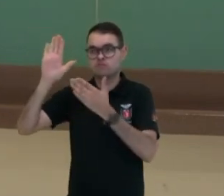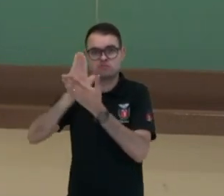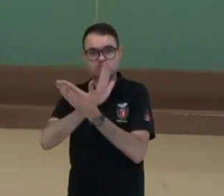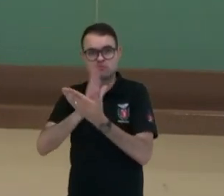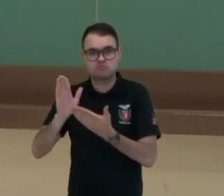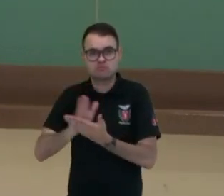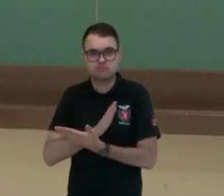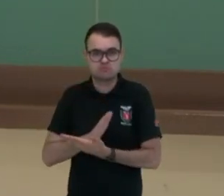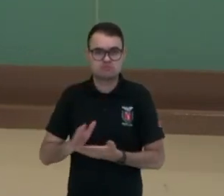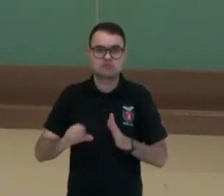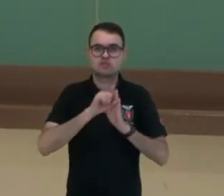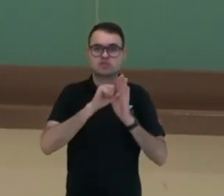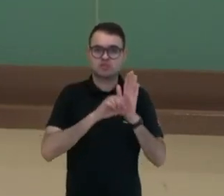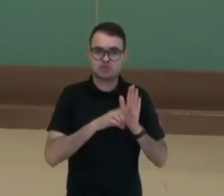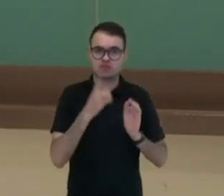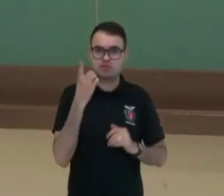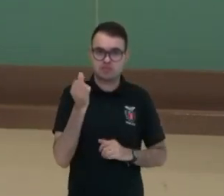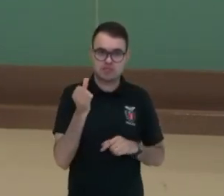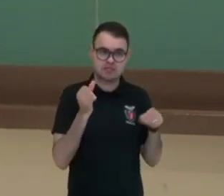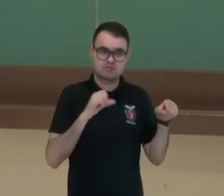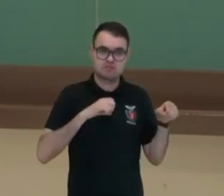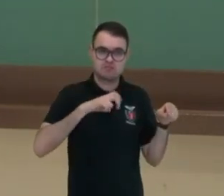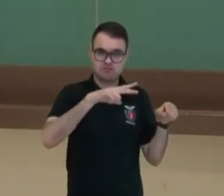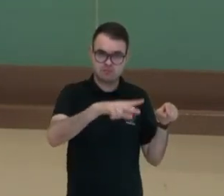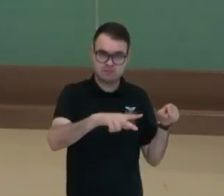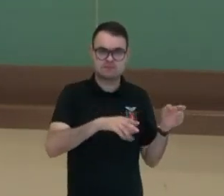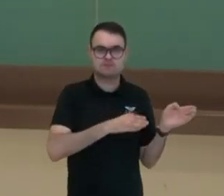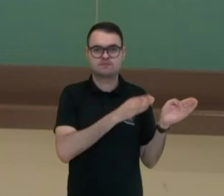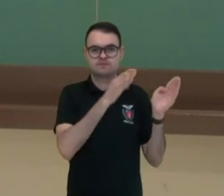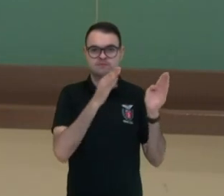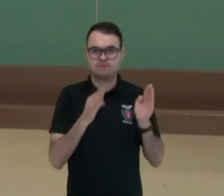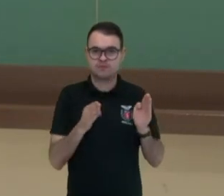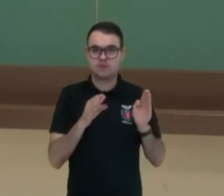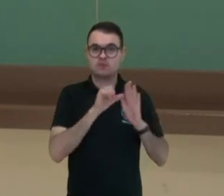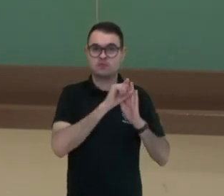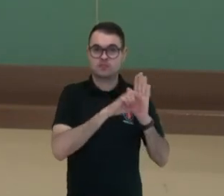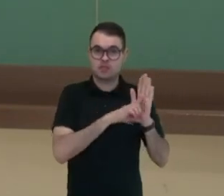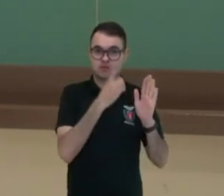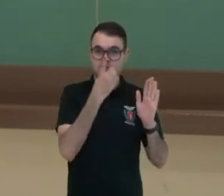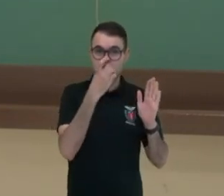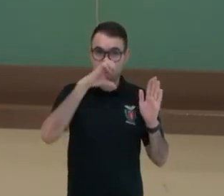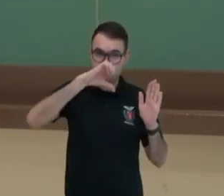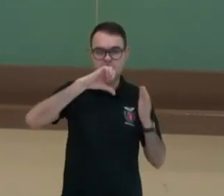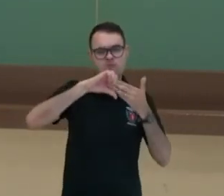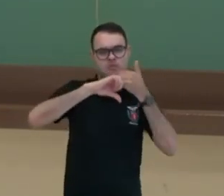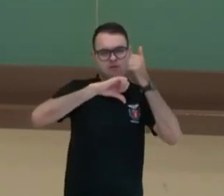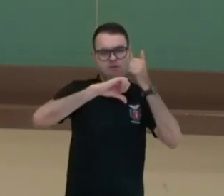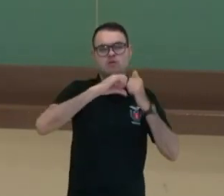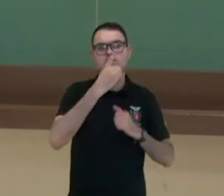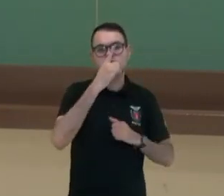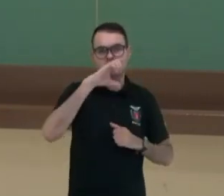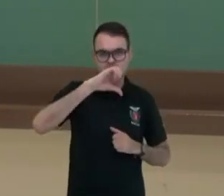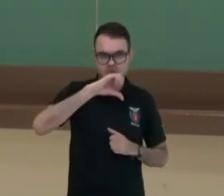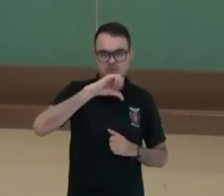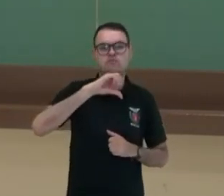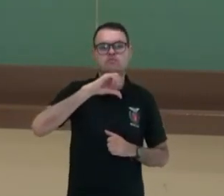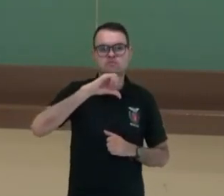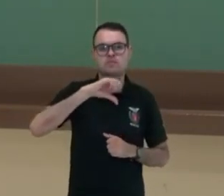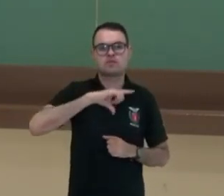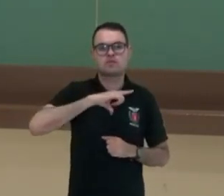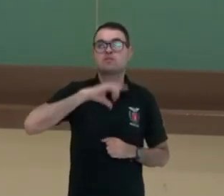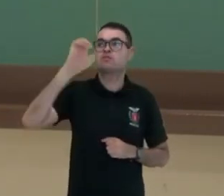século XVI, portugueses, no século XVIII, no século XIX, melhor dizendo, os europeus,